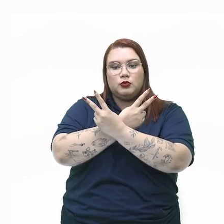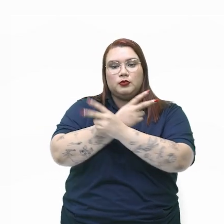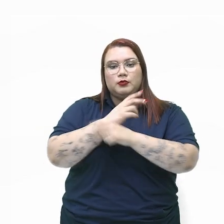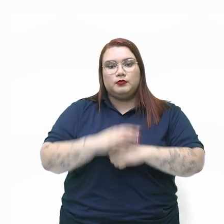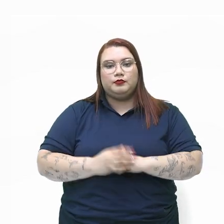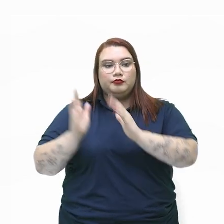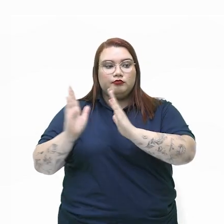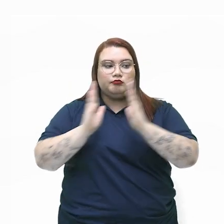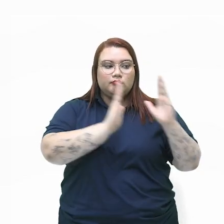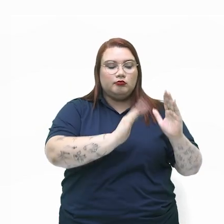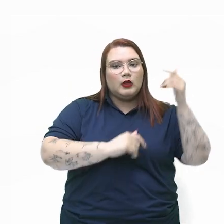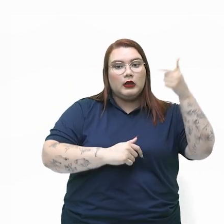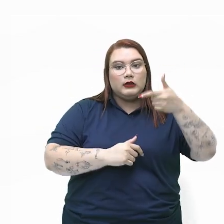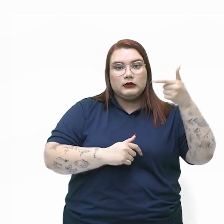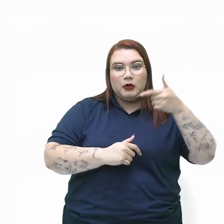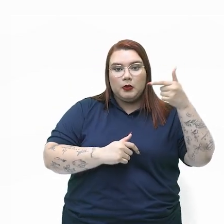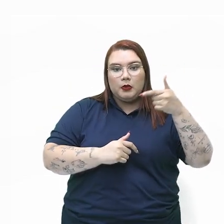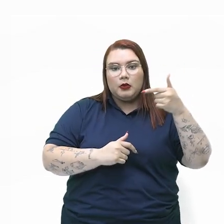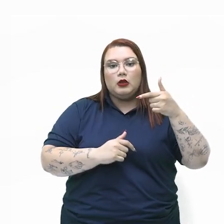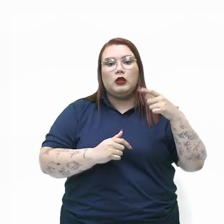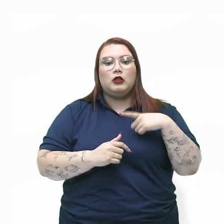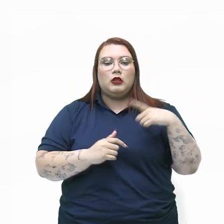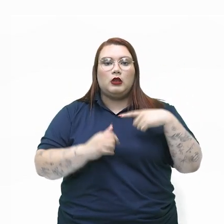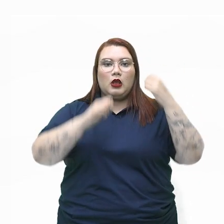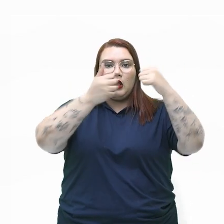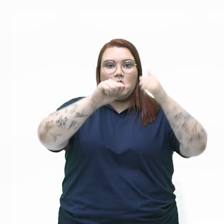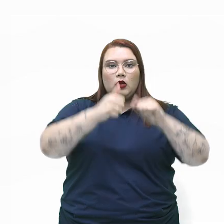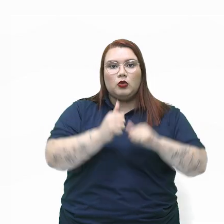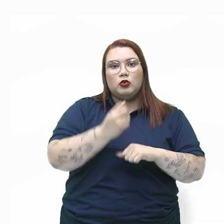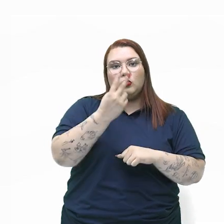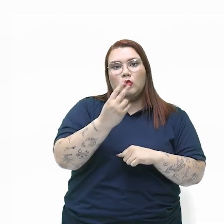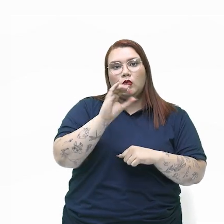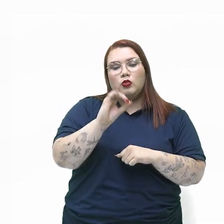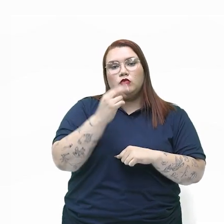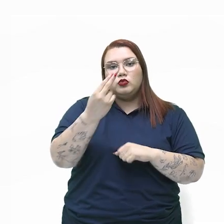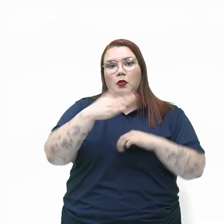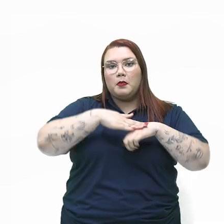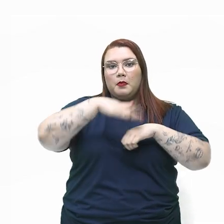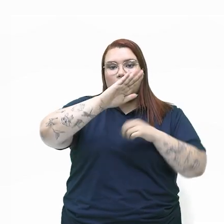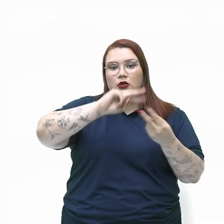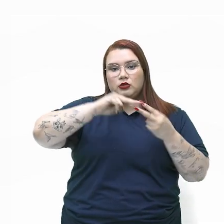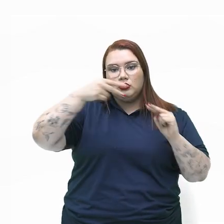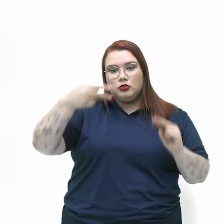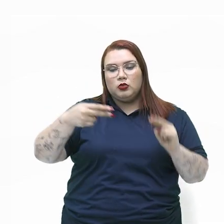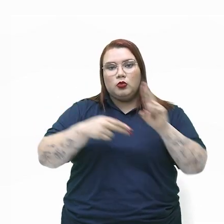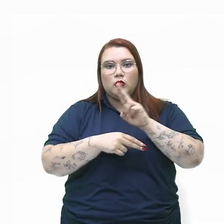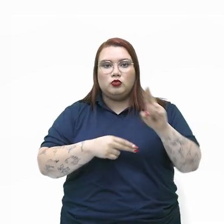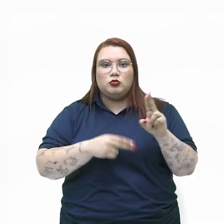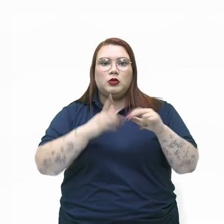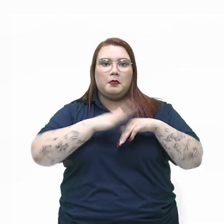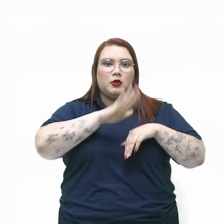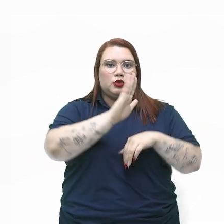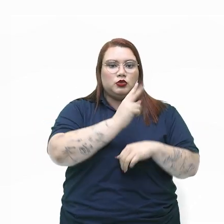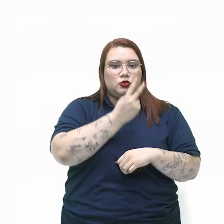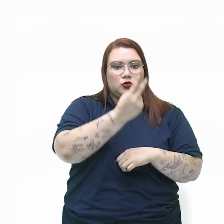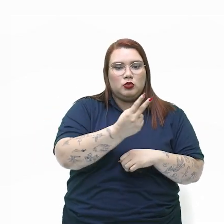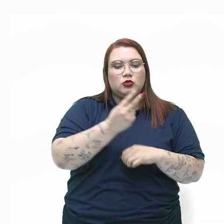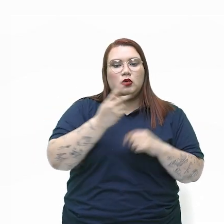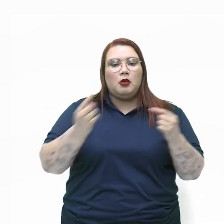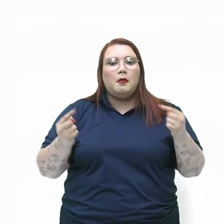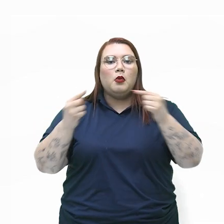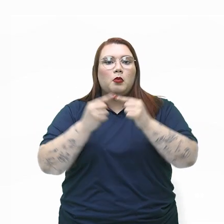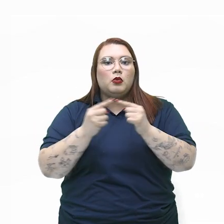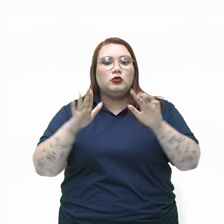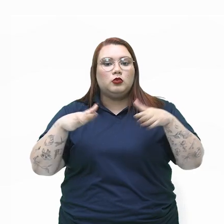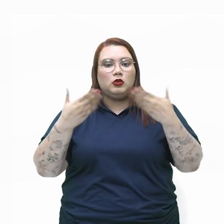par cromossômico. Já na segunda lei de Mendel, é analisado ali 2 ou mais genes, que é chamado de dihibridismo.